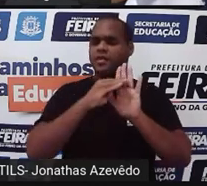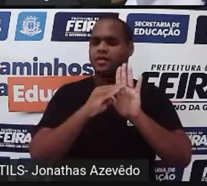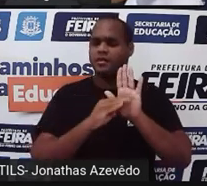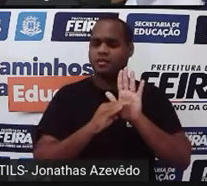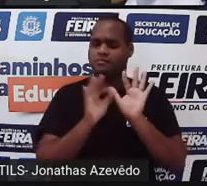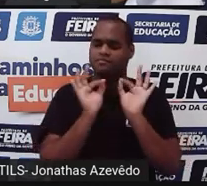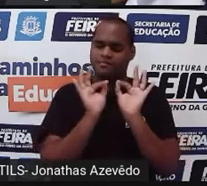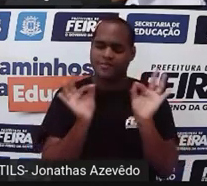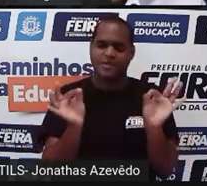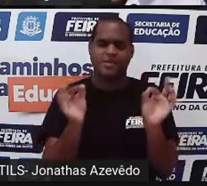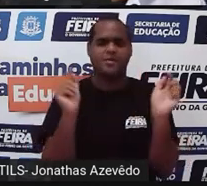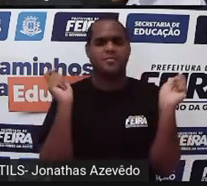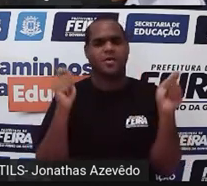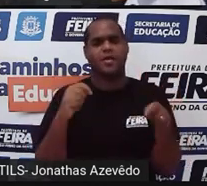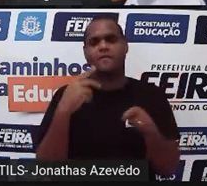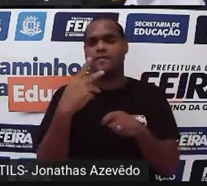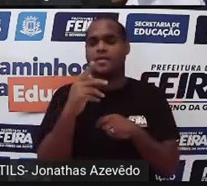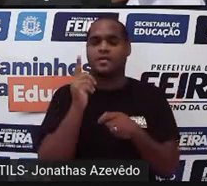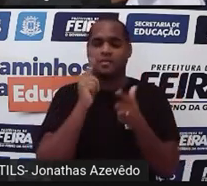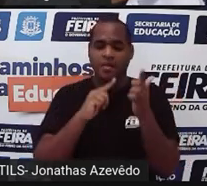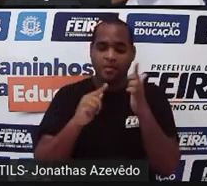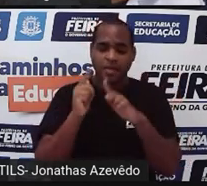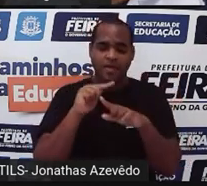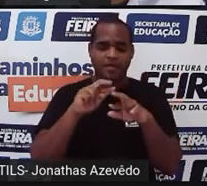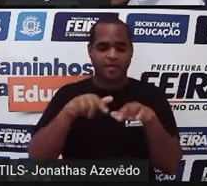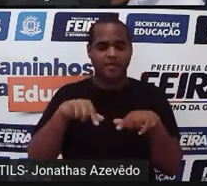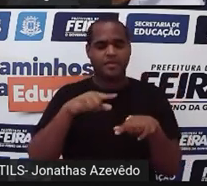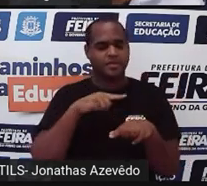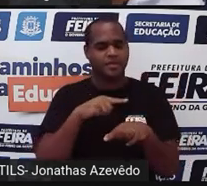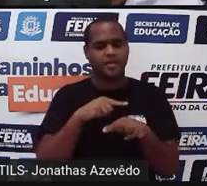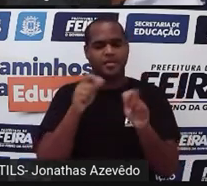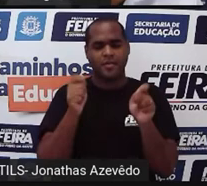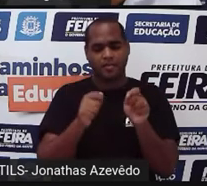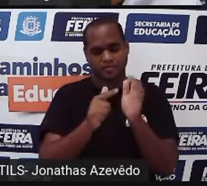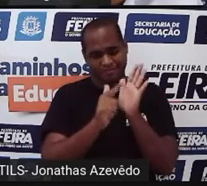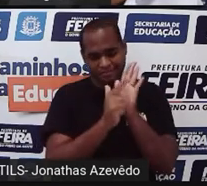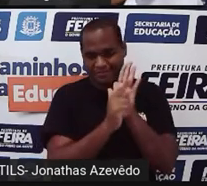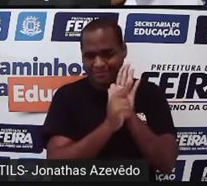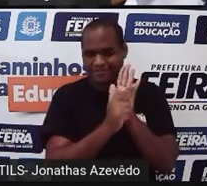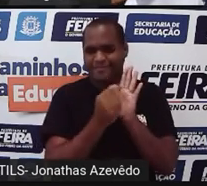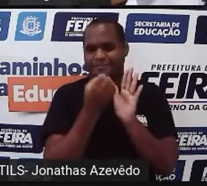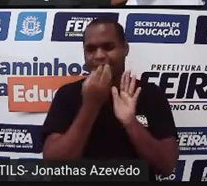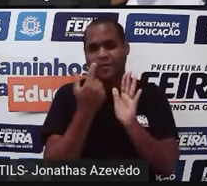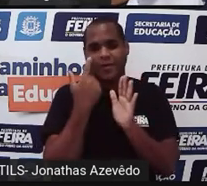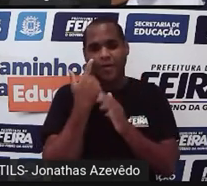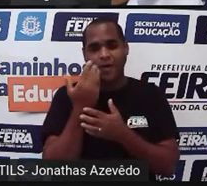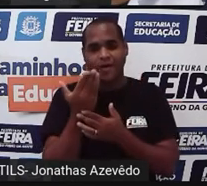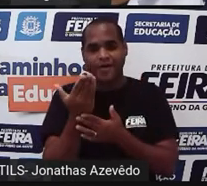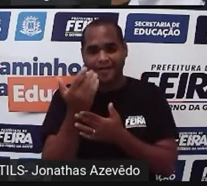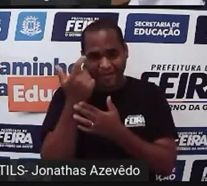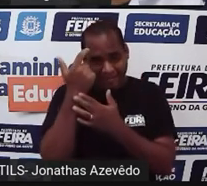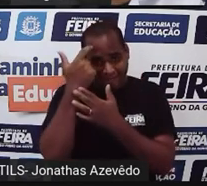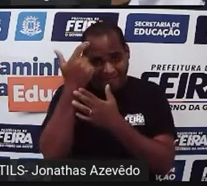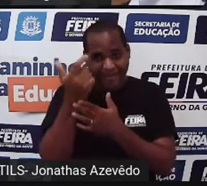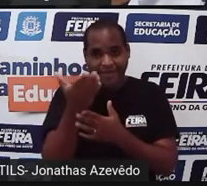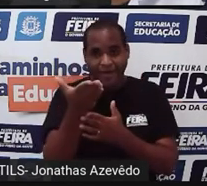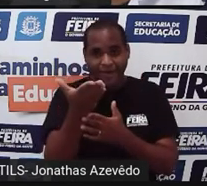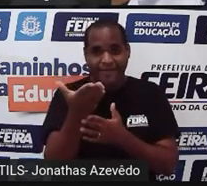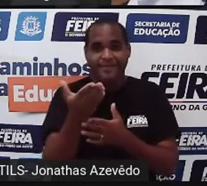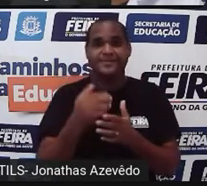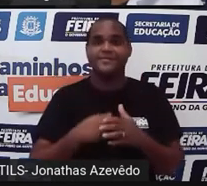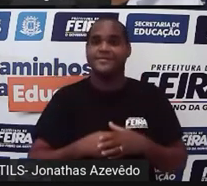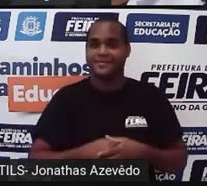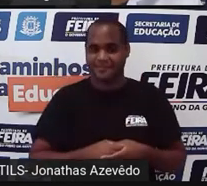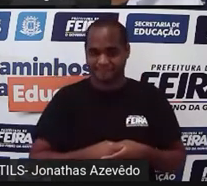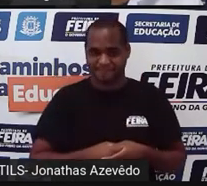organização simples, que a gente pode fazer mesmo num papel. E ficaria assim, ó, uma ideia de organizar aquelas anotações